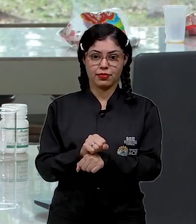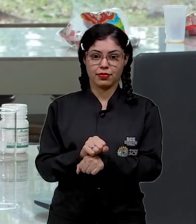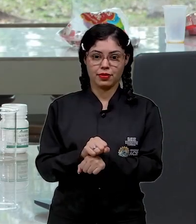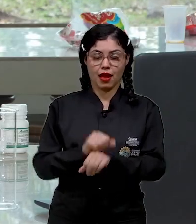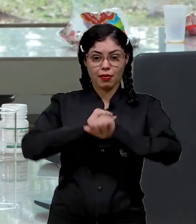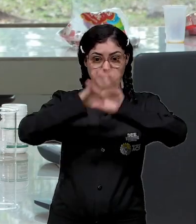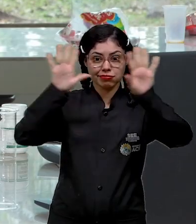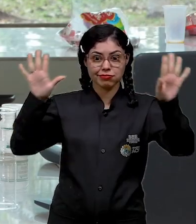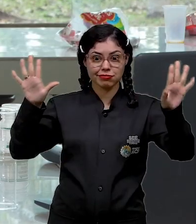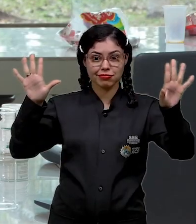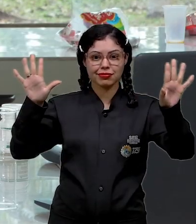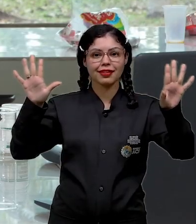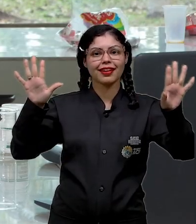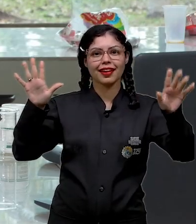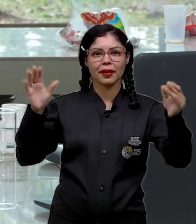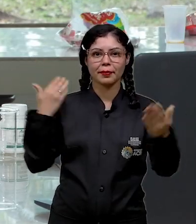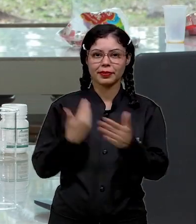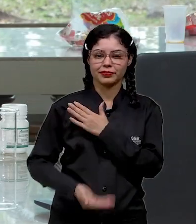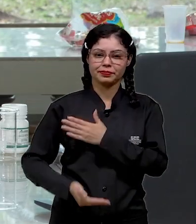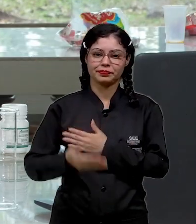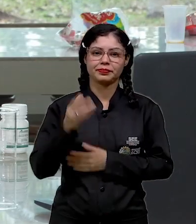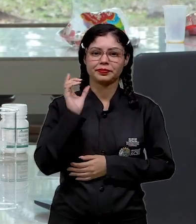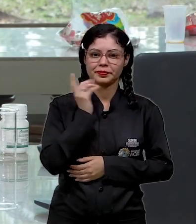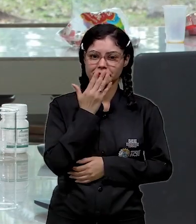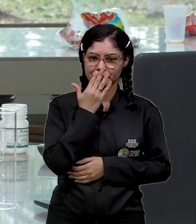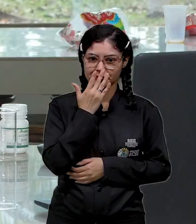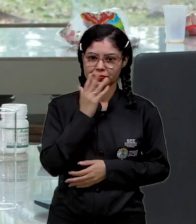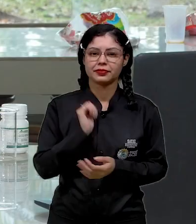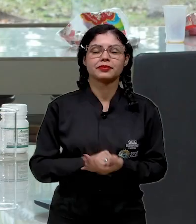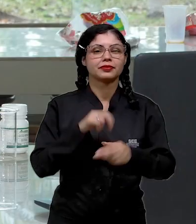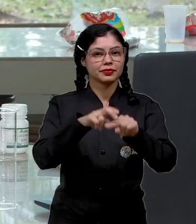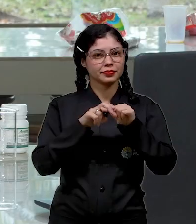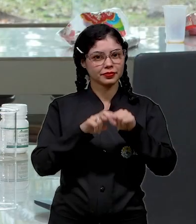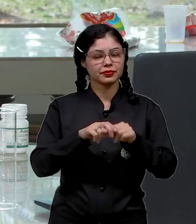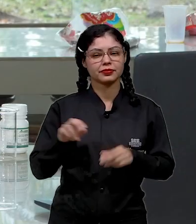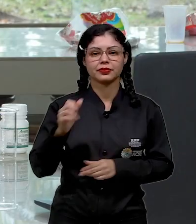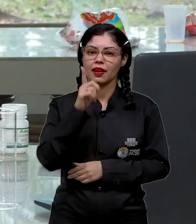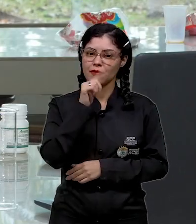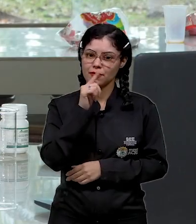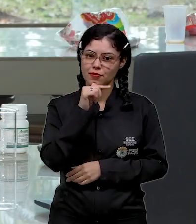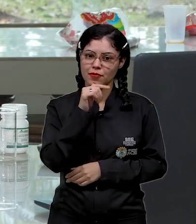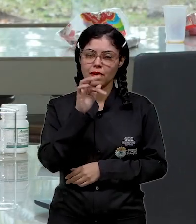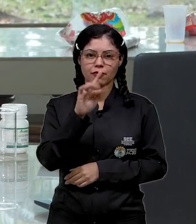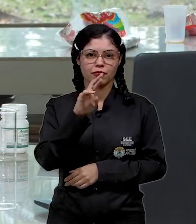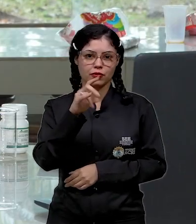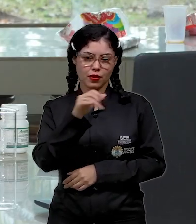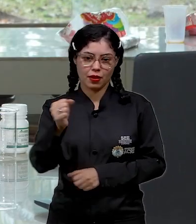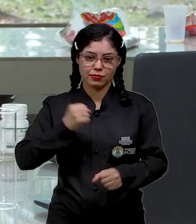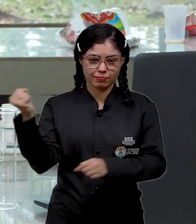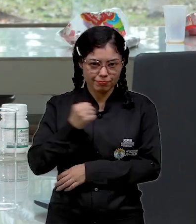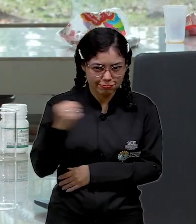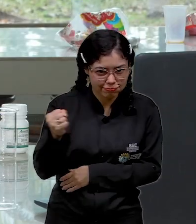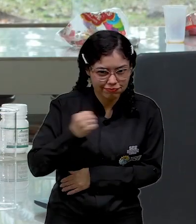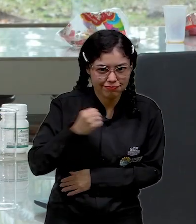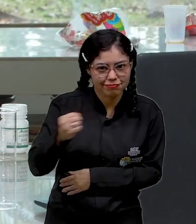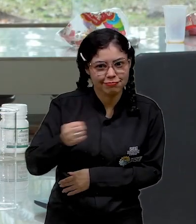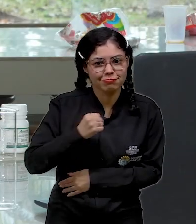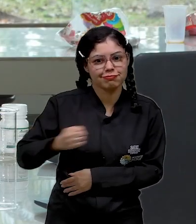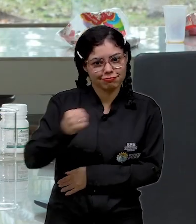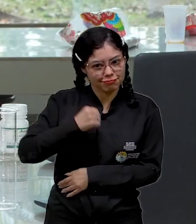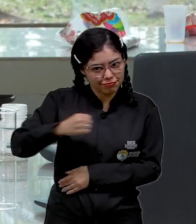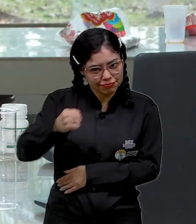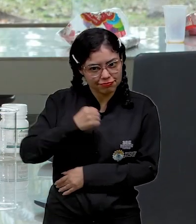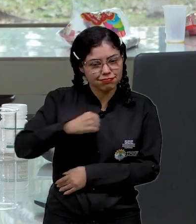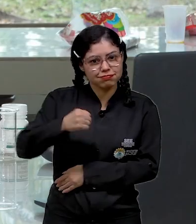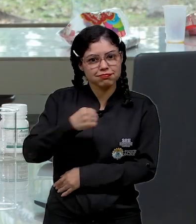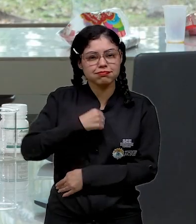ficou transparente. Por isso que a gente chama ela de água furiosa, ó. À medida que a gente chacoalha ela, deixa ela bem